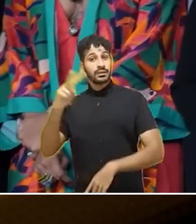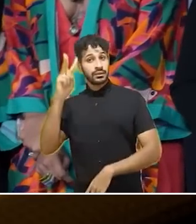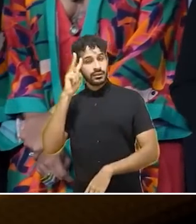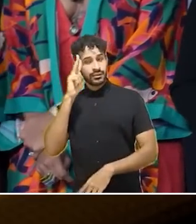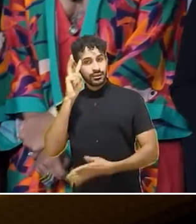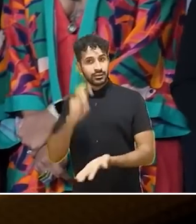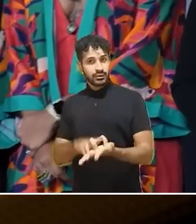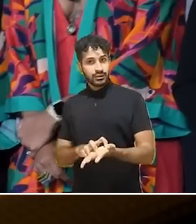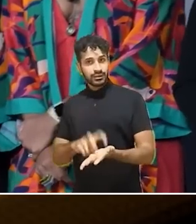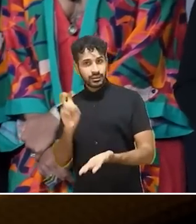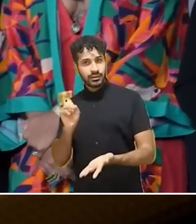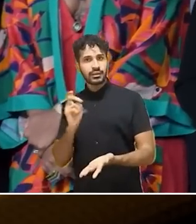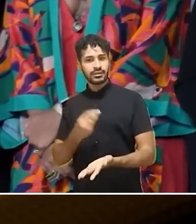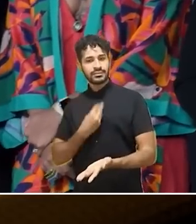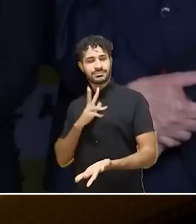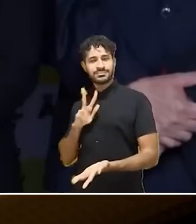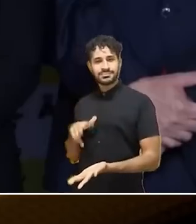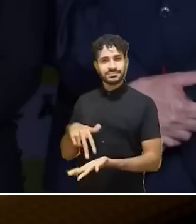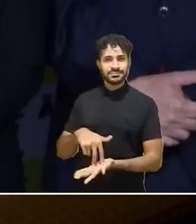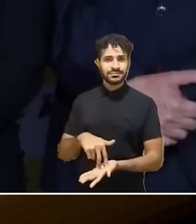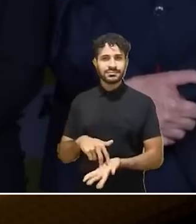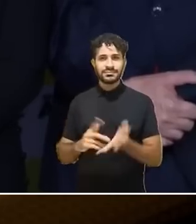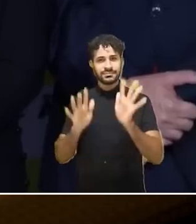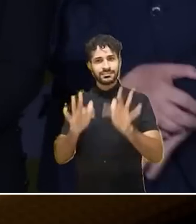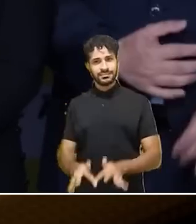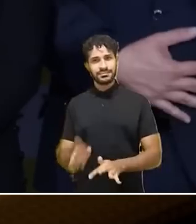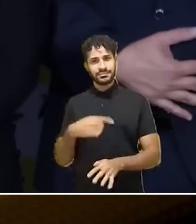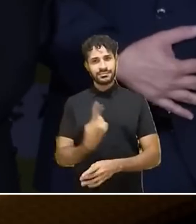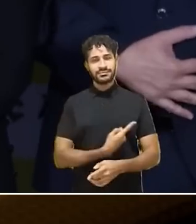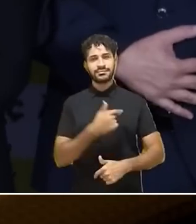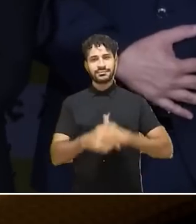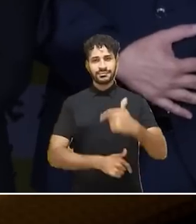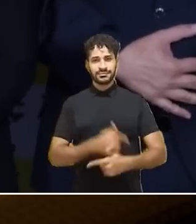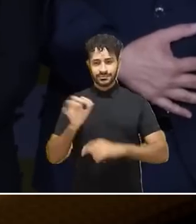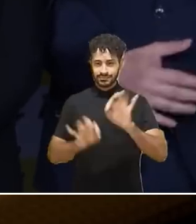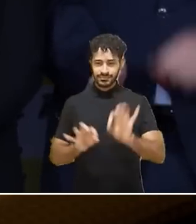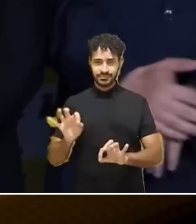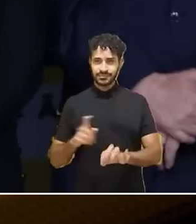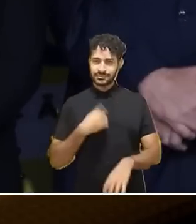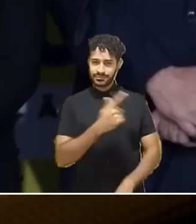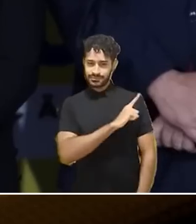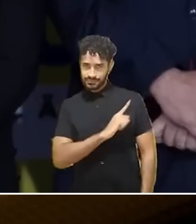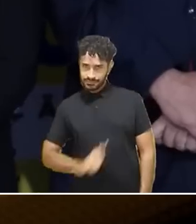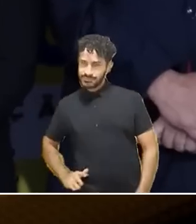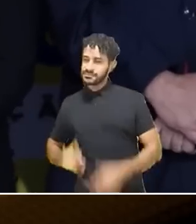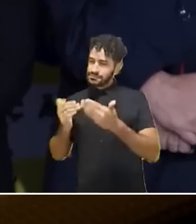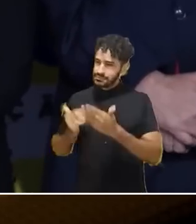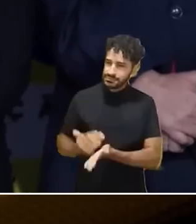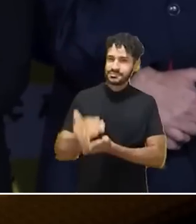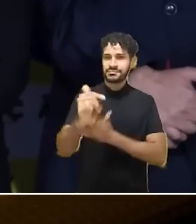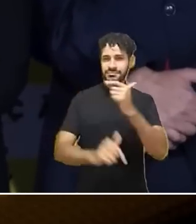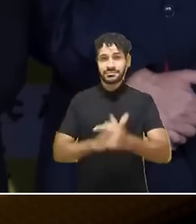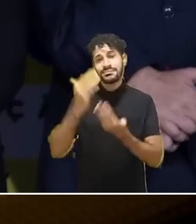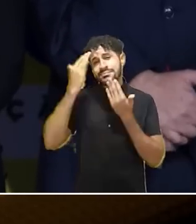nada disso aí é representação Popular eu acho importante demarcar essa posição porque eu acho que se a sociedade exigir né